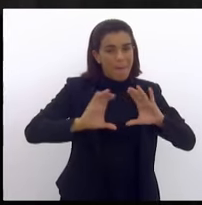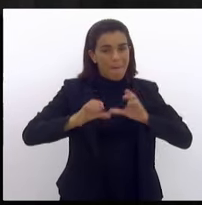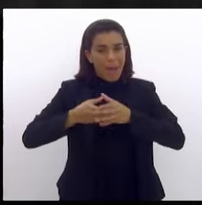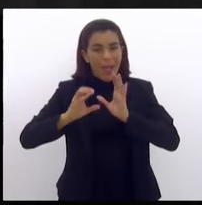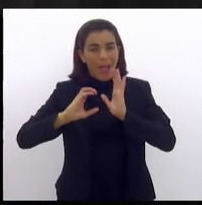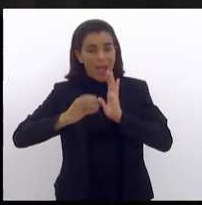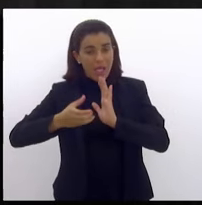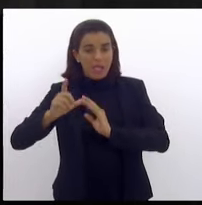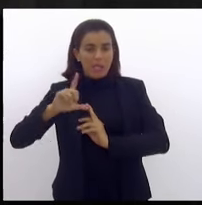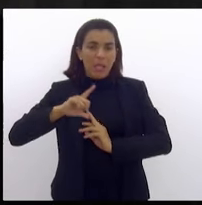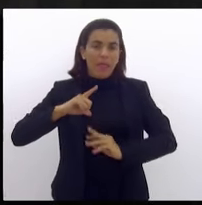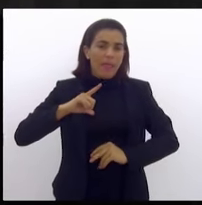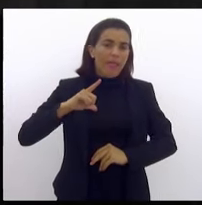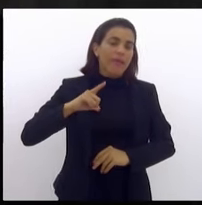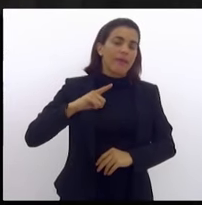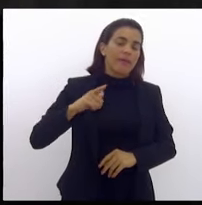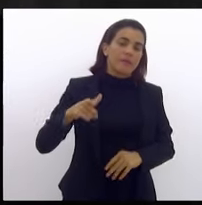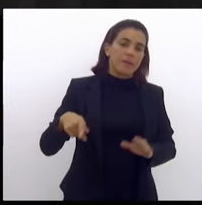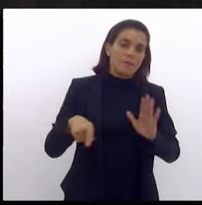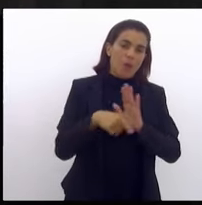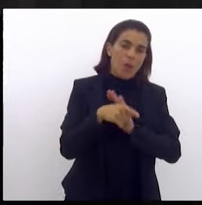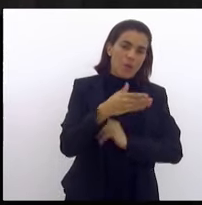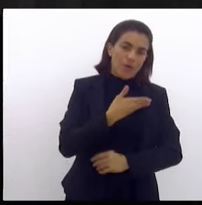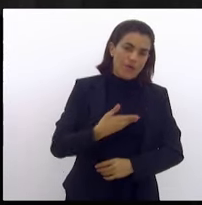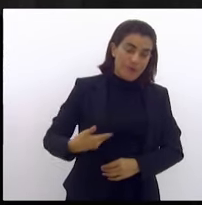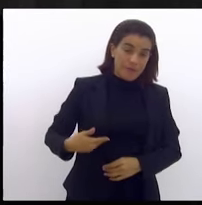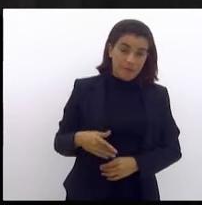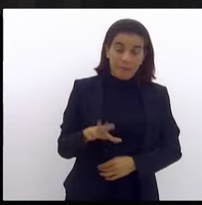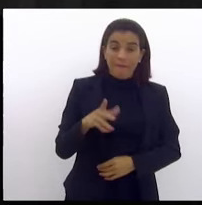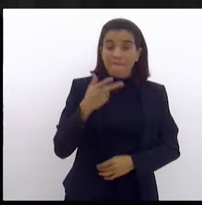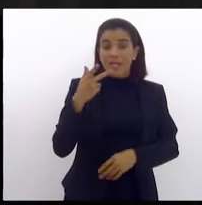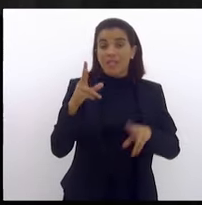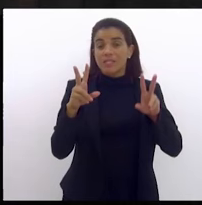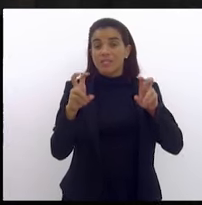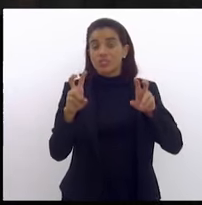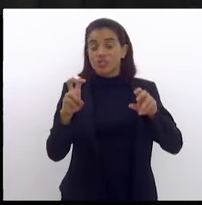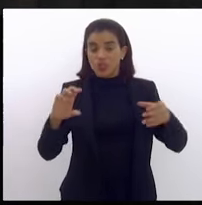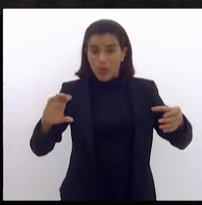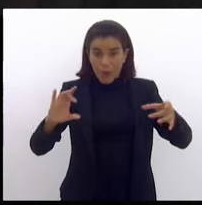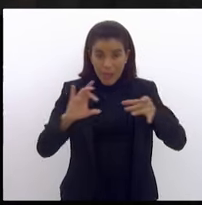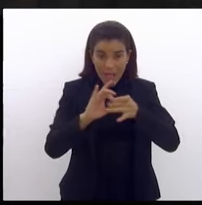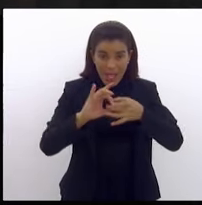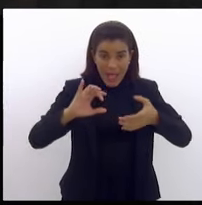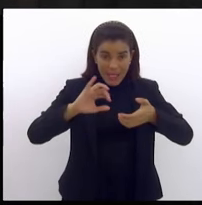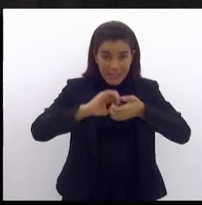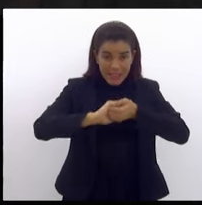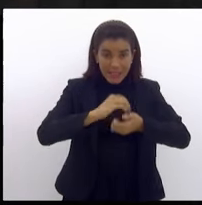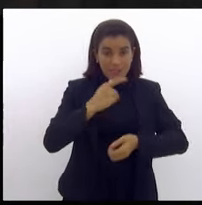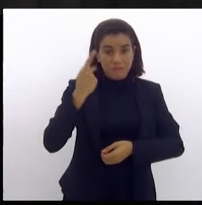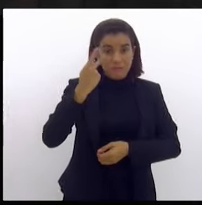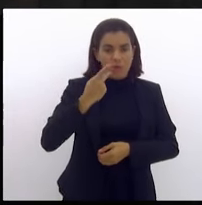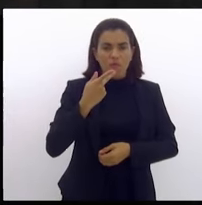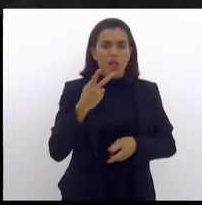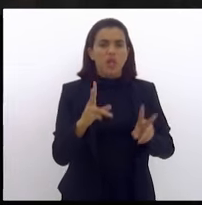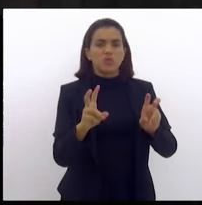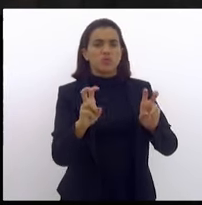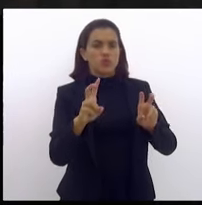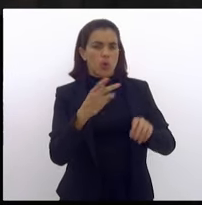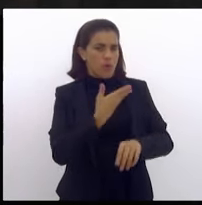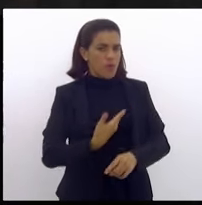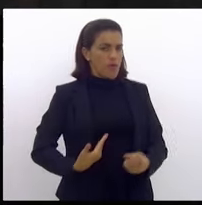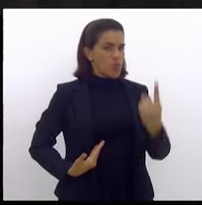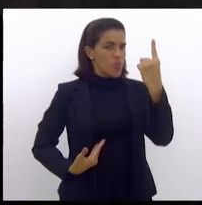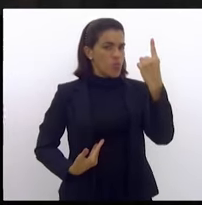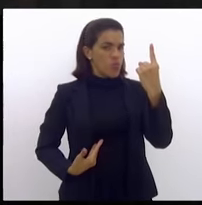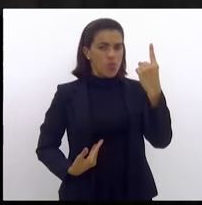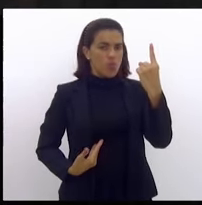unidade que fará nos próprios governos. Quando se fala em aliança política, não está se falando em governo